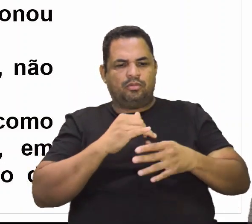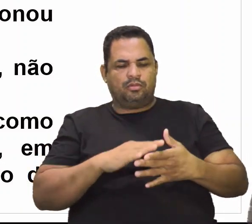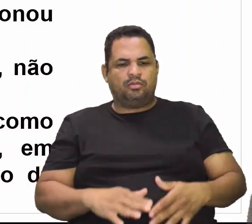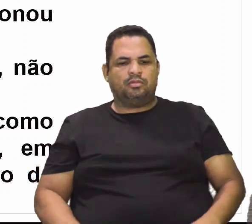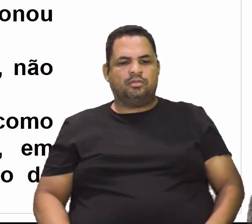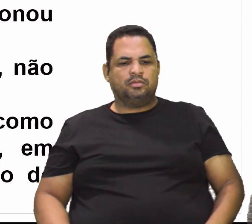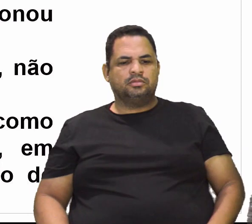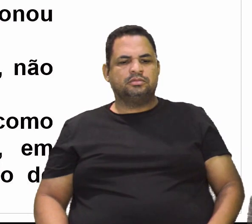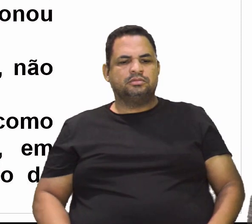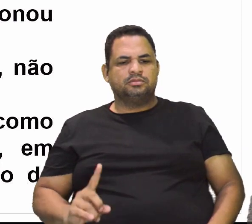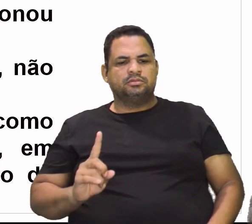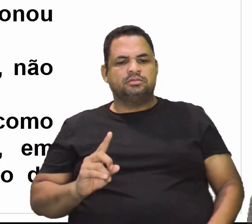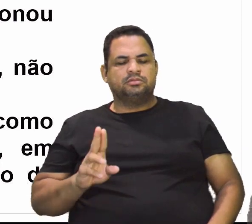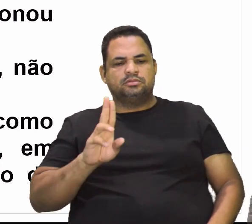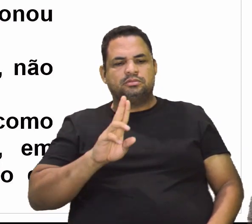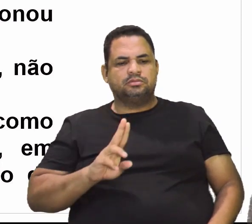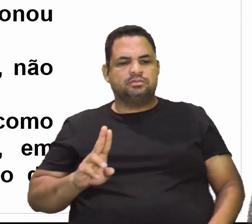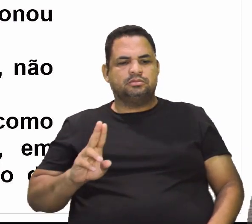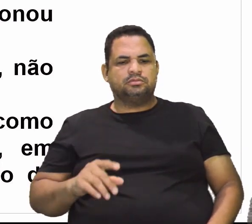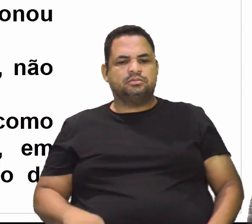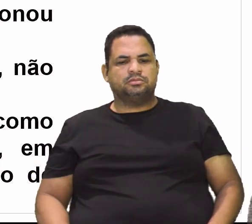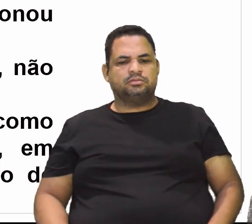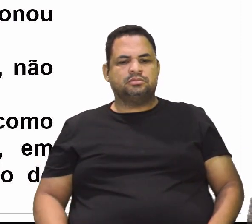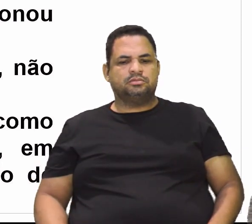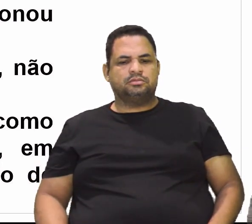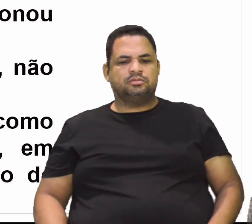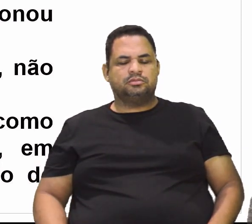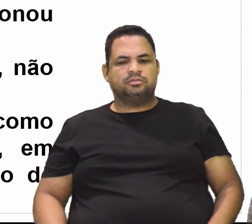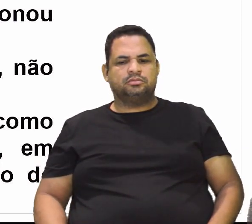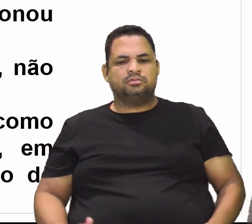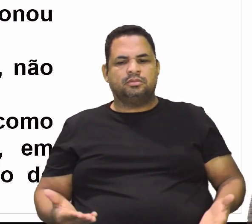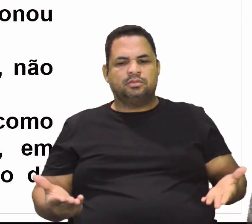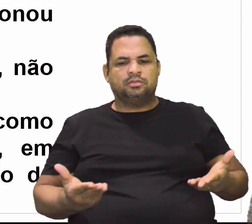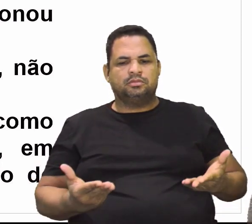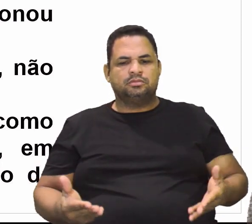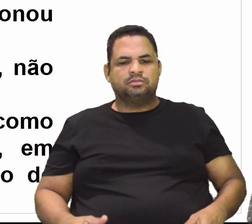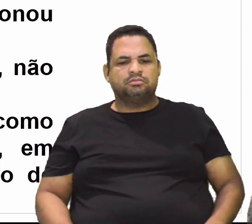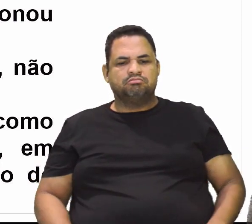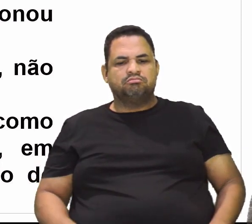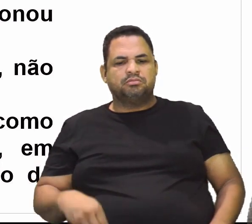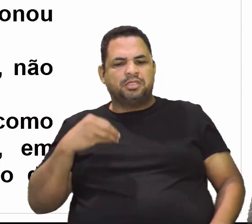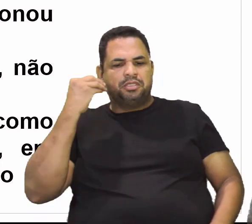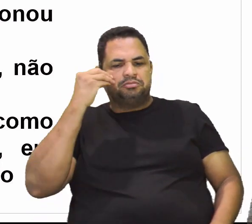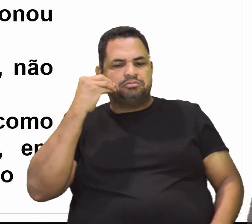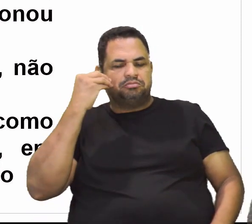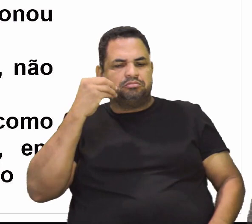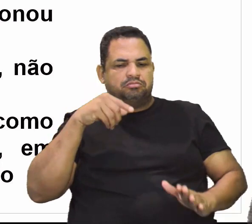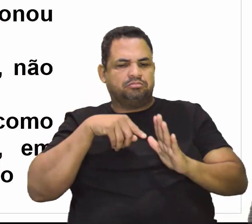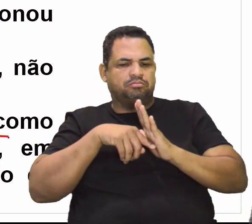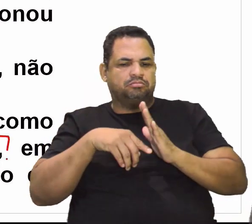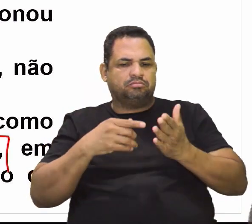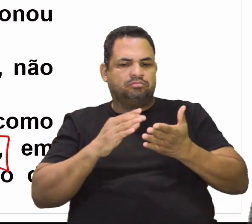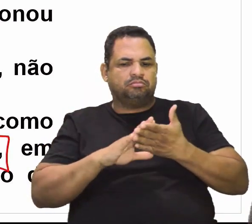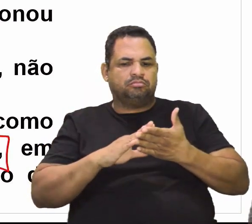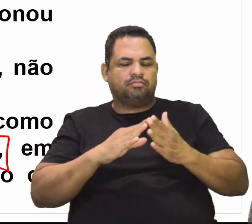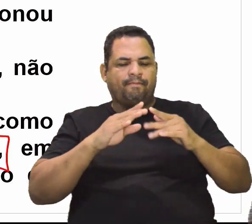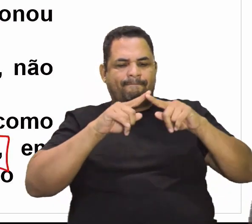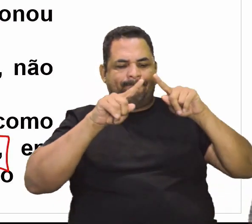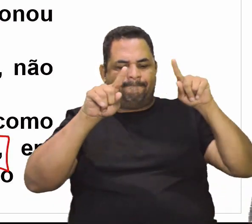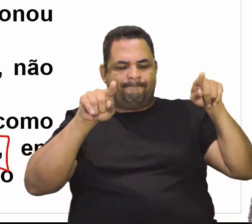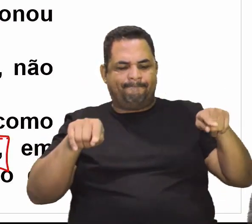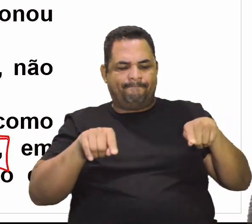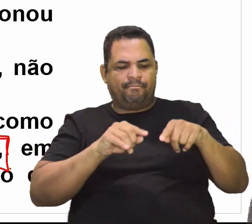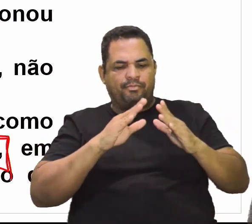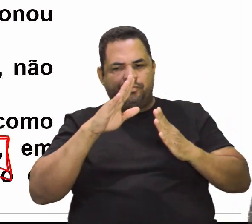era utilizado. Até então utilizava muita aquarela, agora a tinta a óleo é experimentada. Pintura sobre tela, que não era